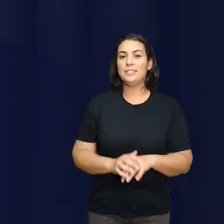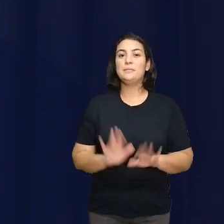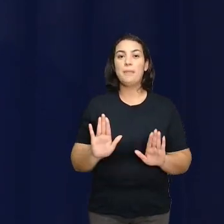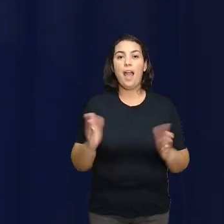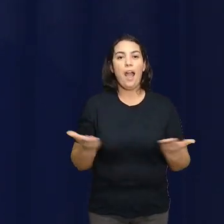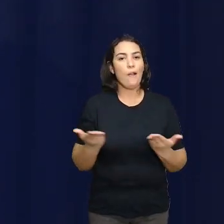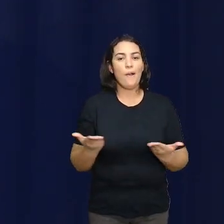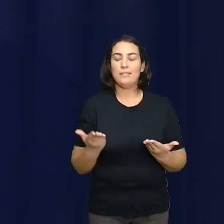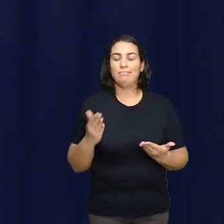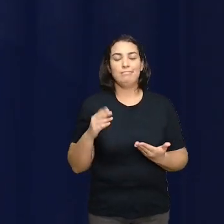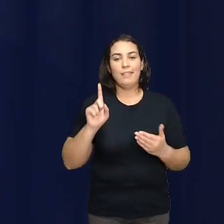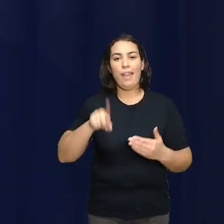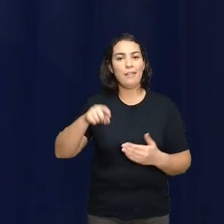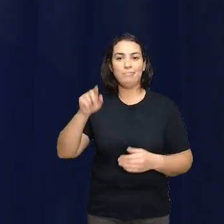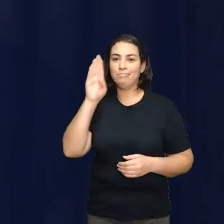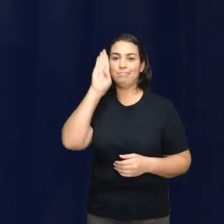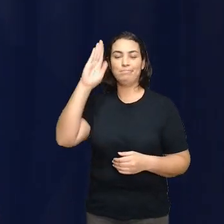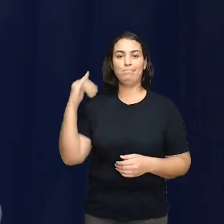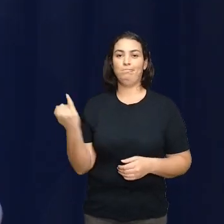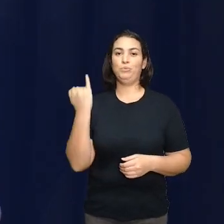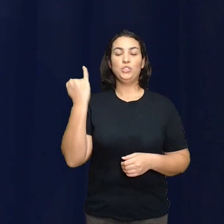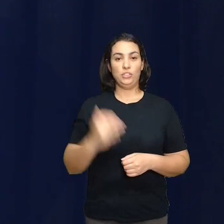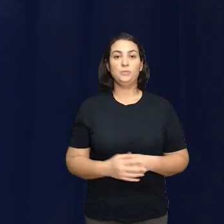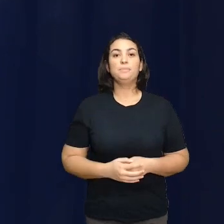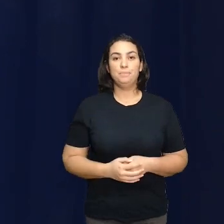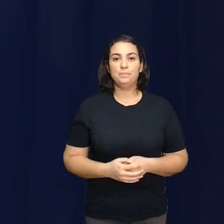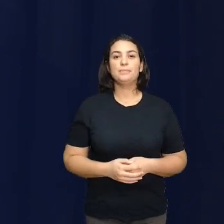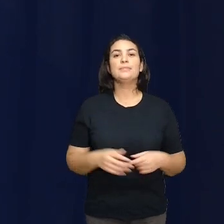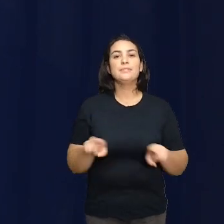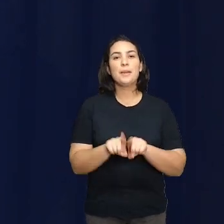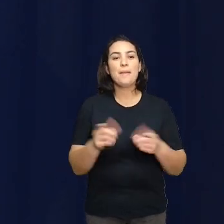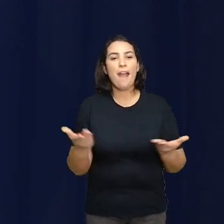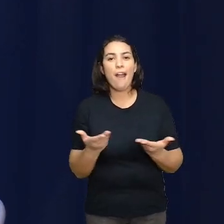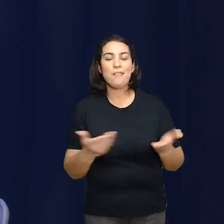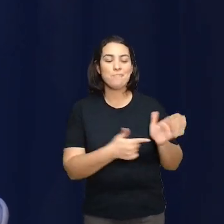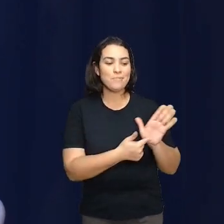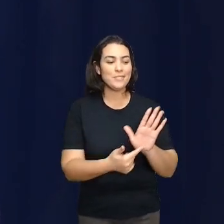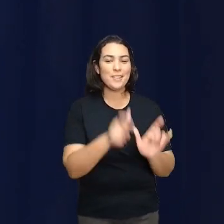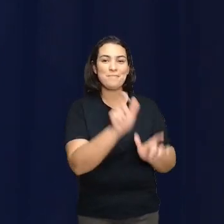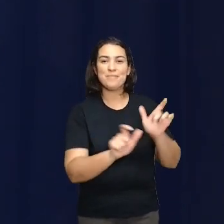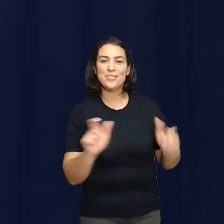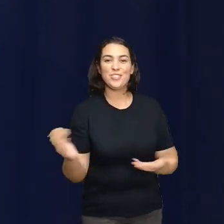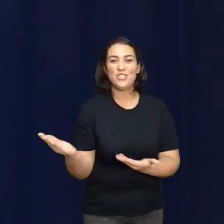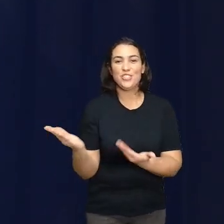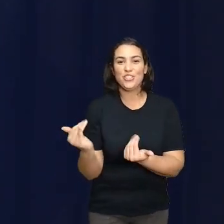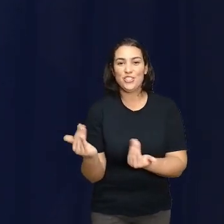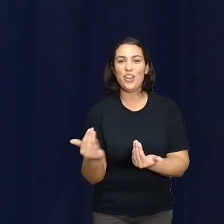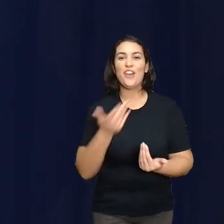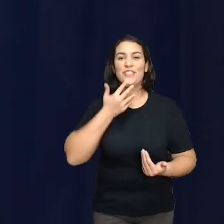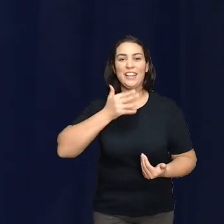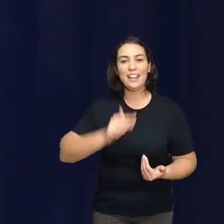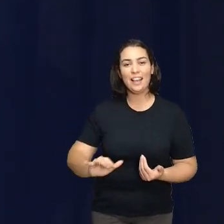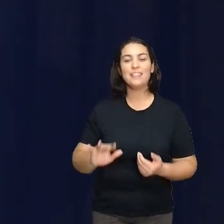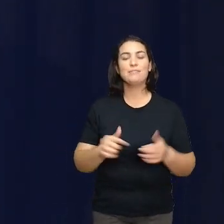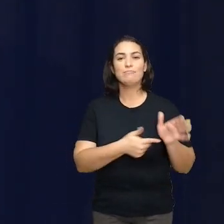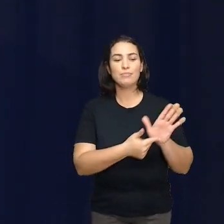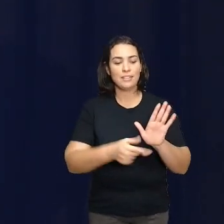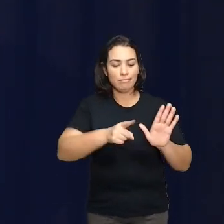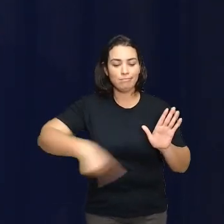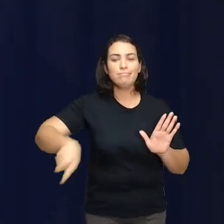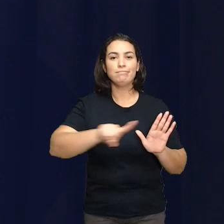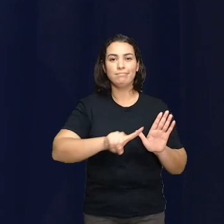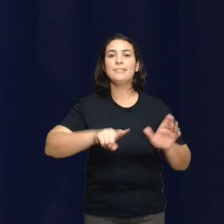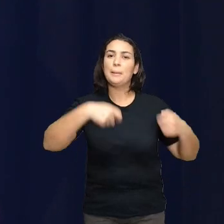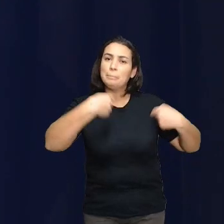tudo. E apresentar para essa molecada, para essas pessoas, para esses jovens que querem e precisam de uma